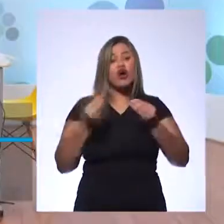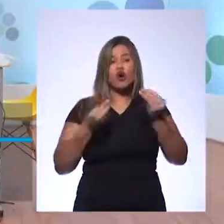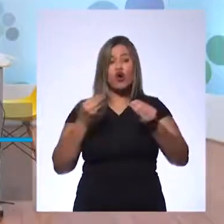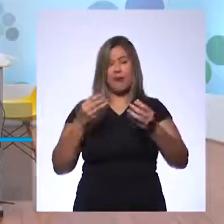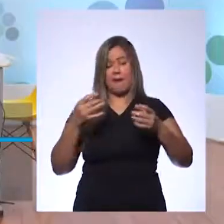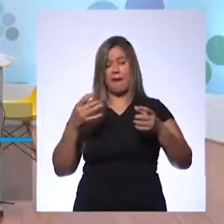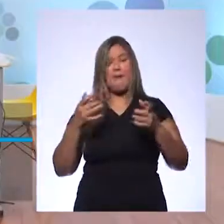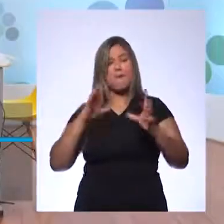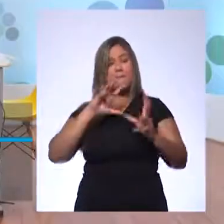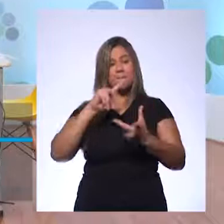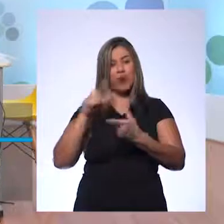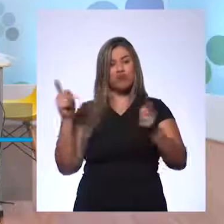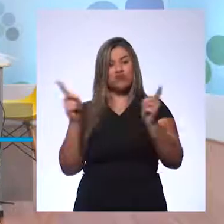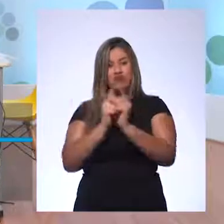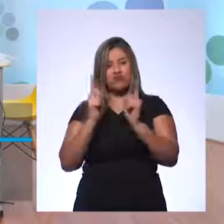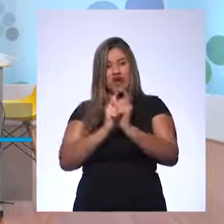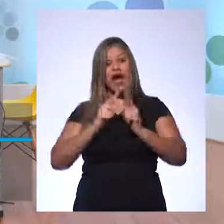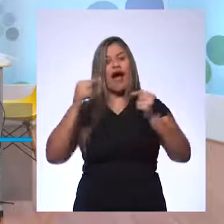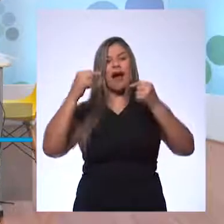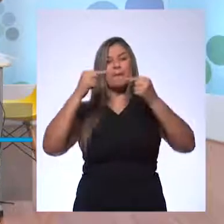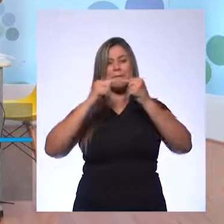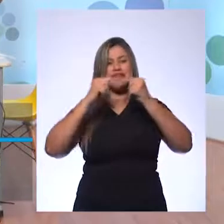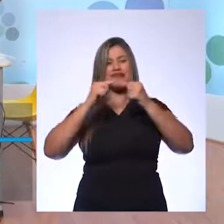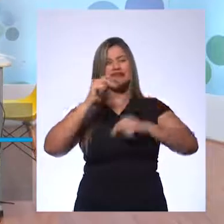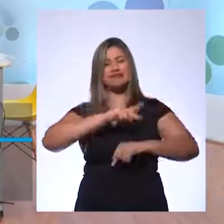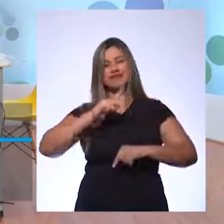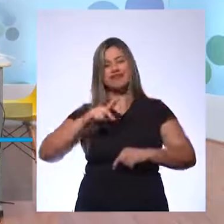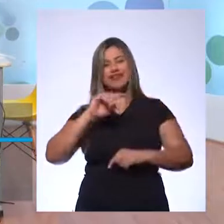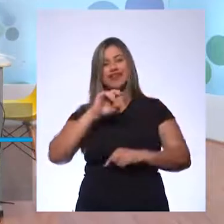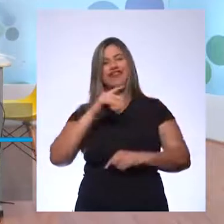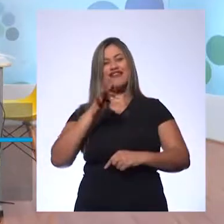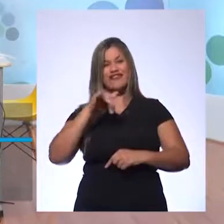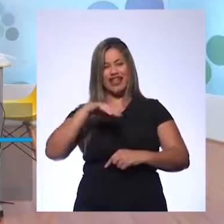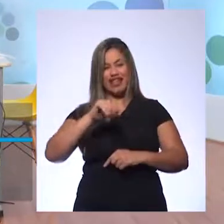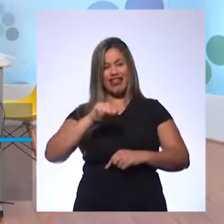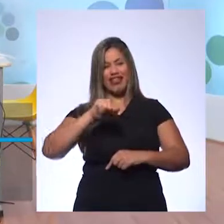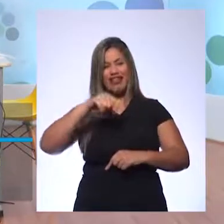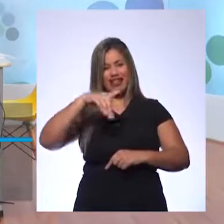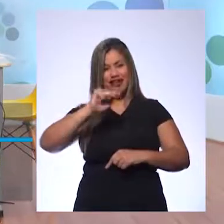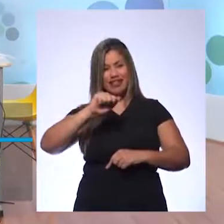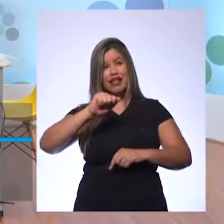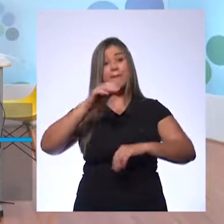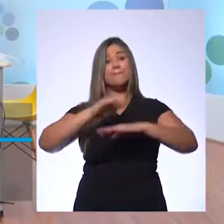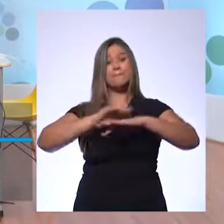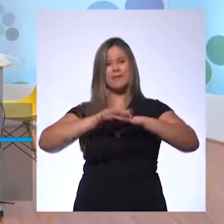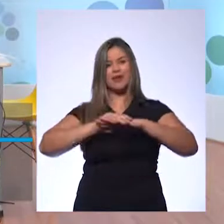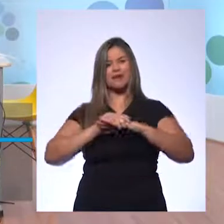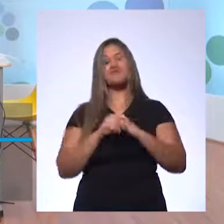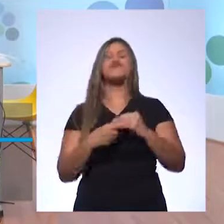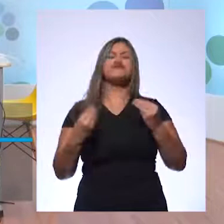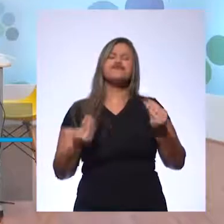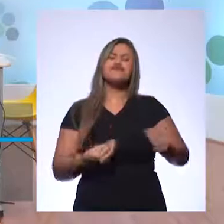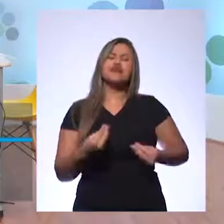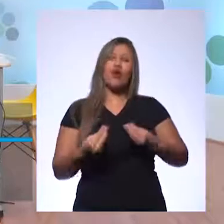Fernanda nem mundo aprende essa palavra hoje turma professora já não me convidou para gente fazer um mini mundo com tudo que for